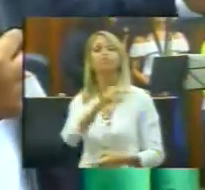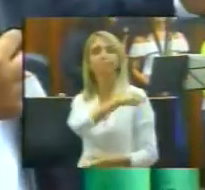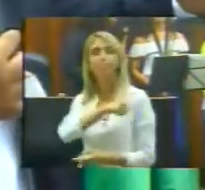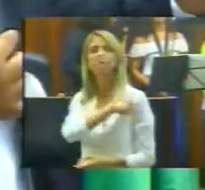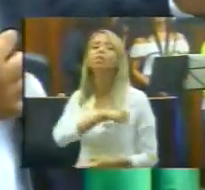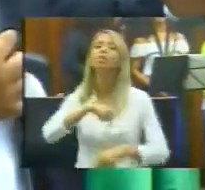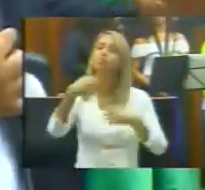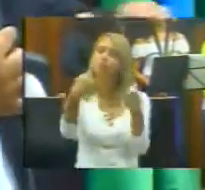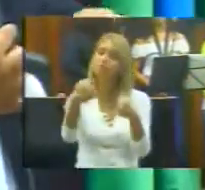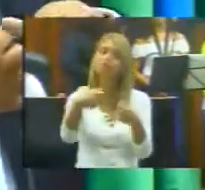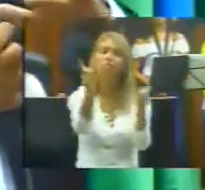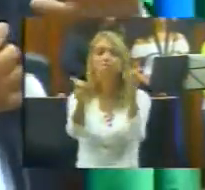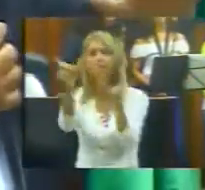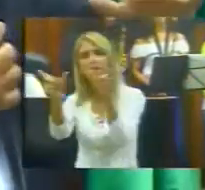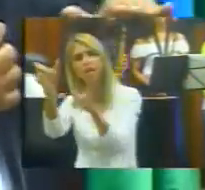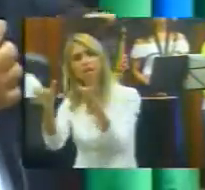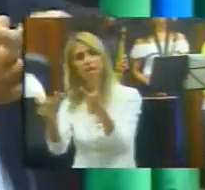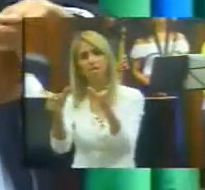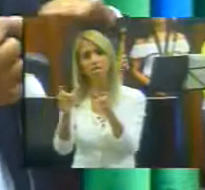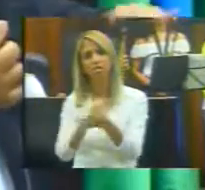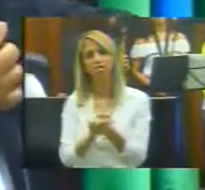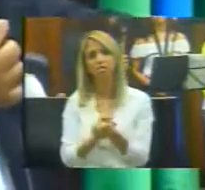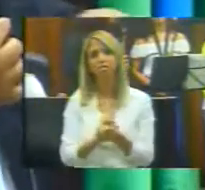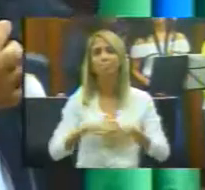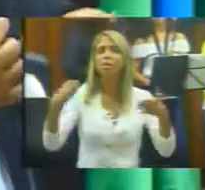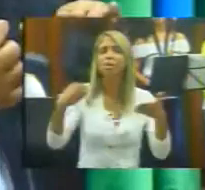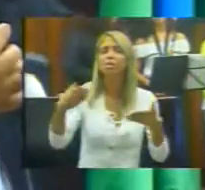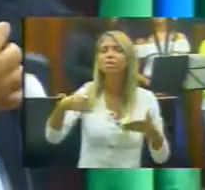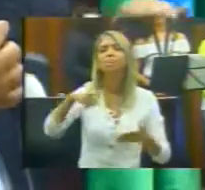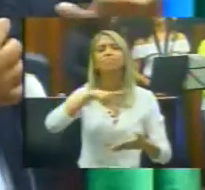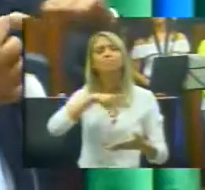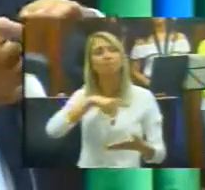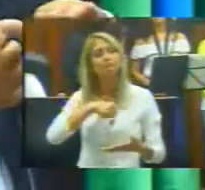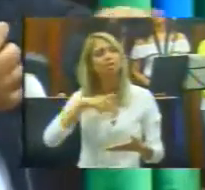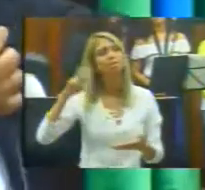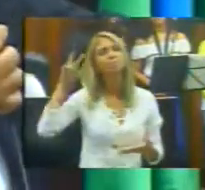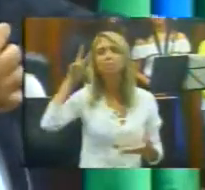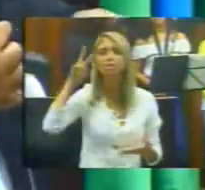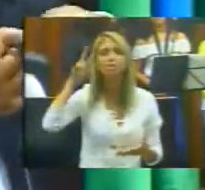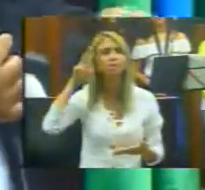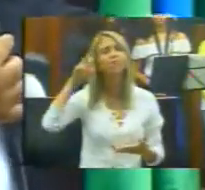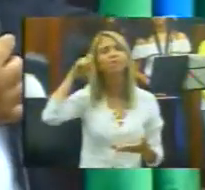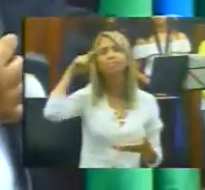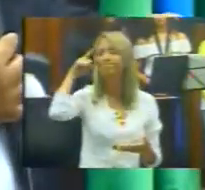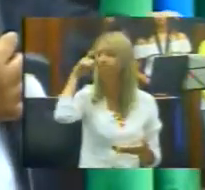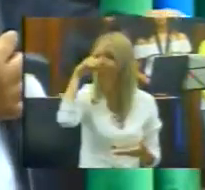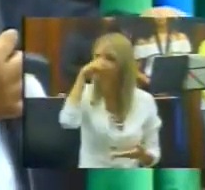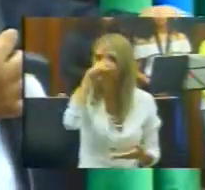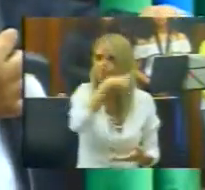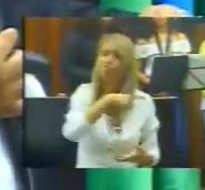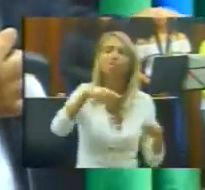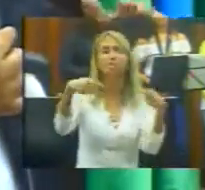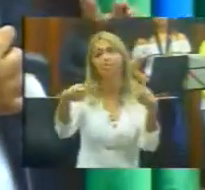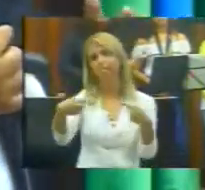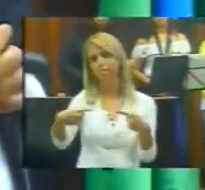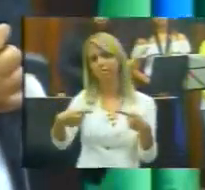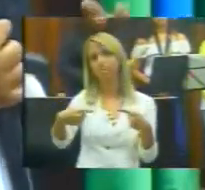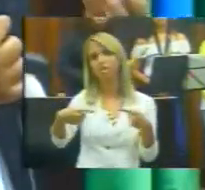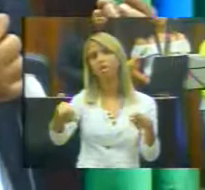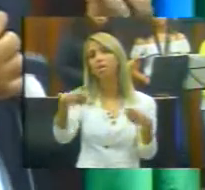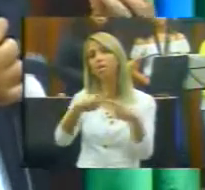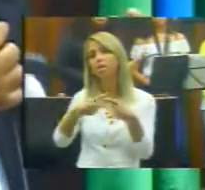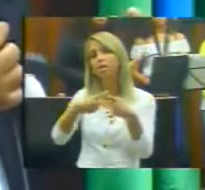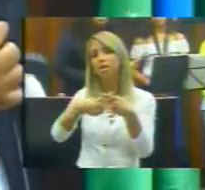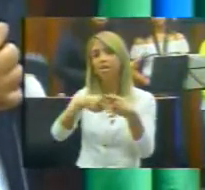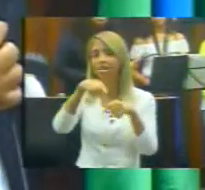cada um de vocês. Nós estamos vivendo um momento mais crítico da nossa história política moderna, onde a